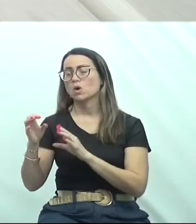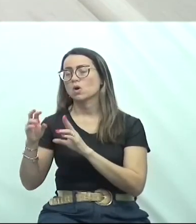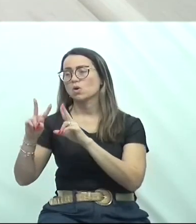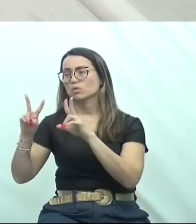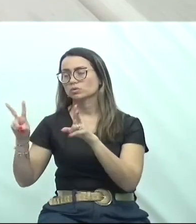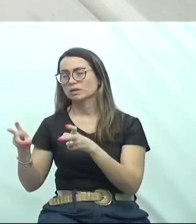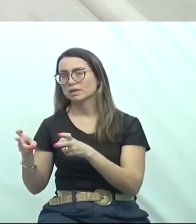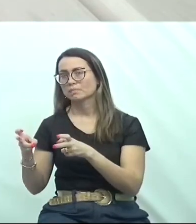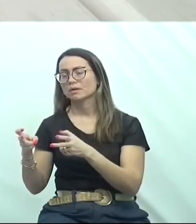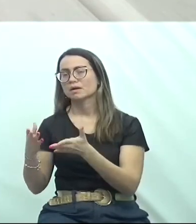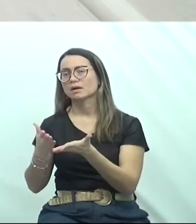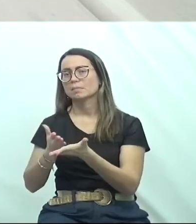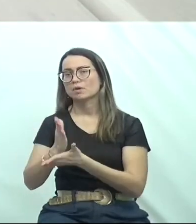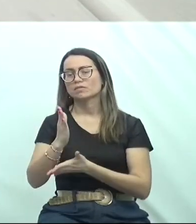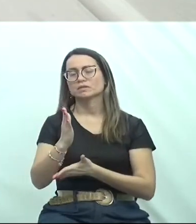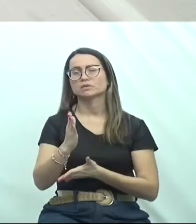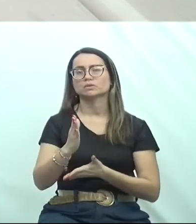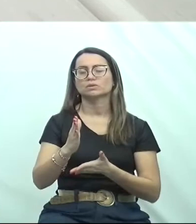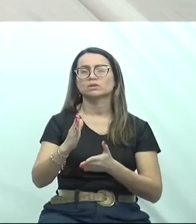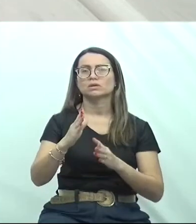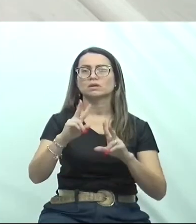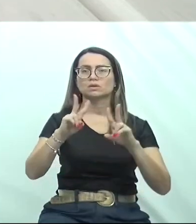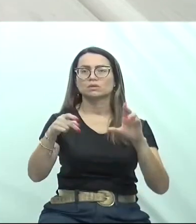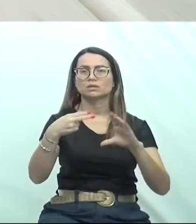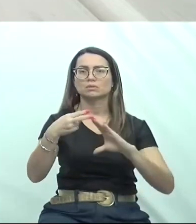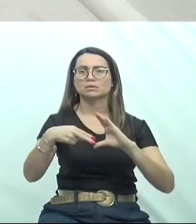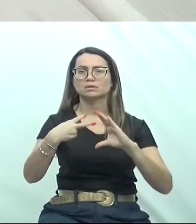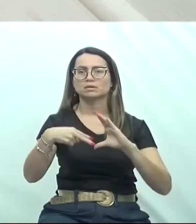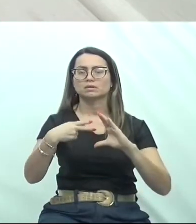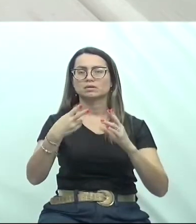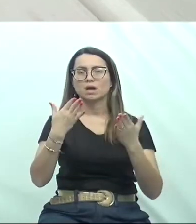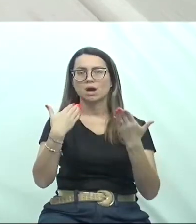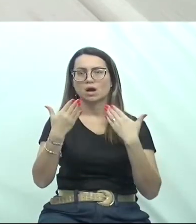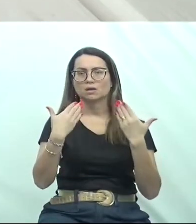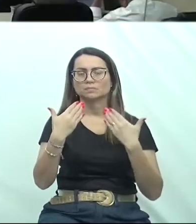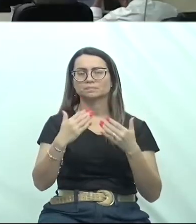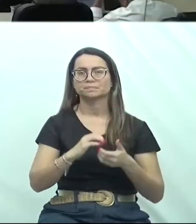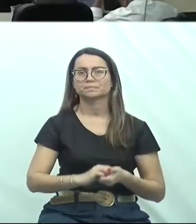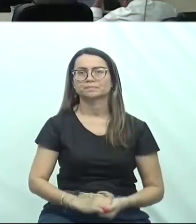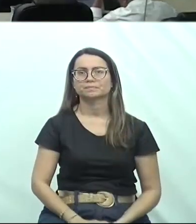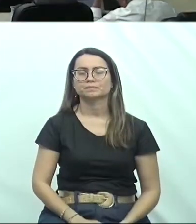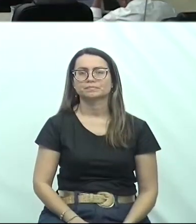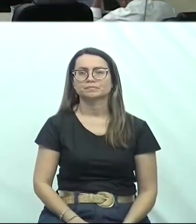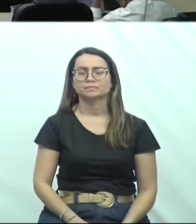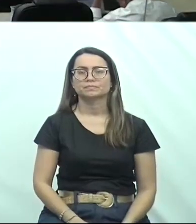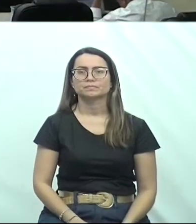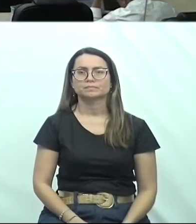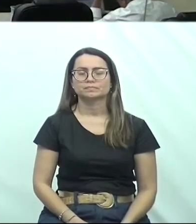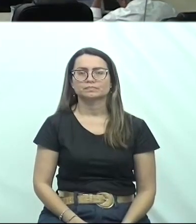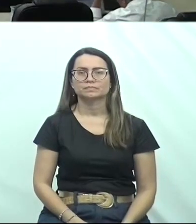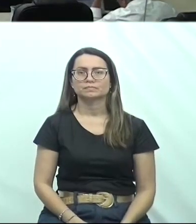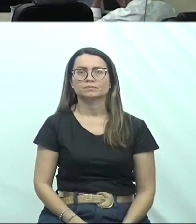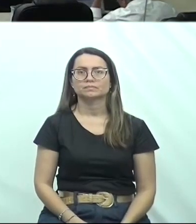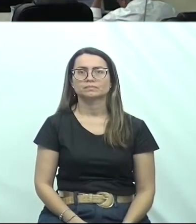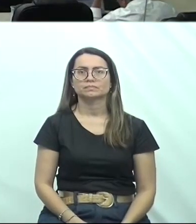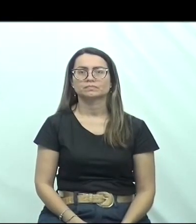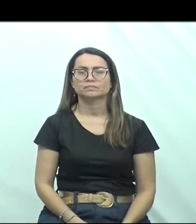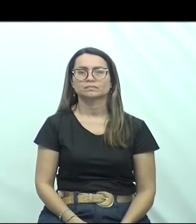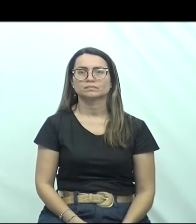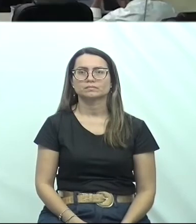fiscalização opinaram pela aprovação, encaminhando a matéria para a deliberação do plenário. Em discussão, o projeto.